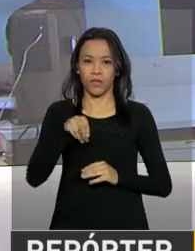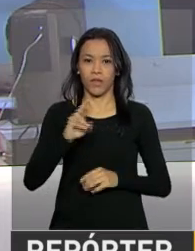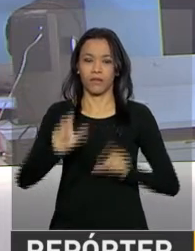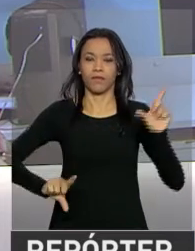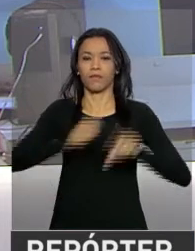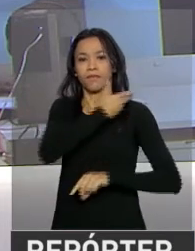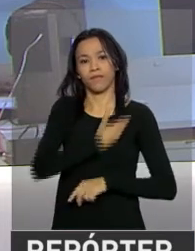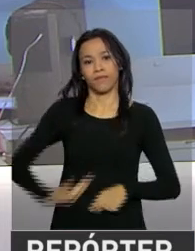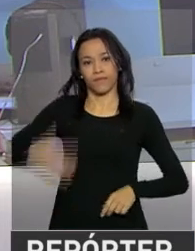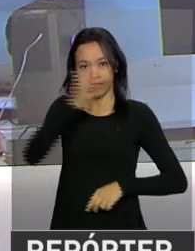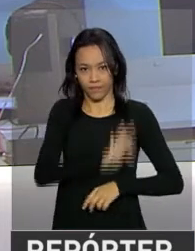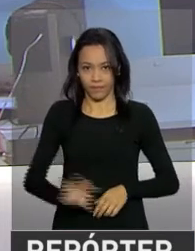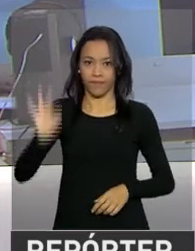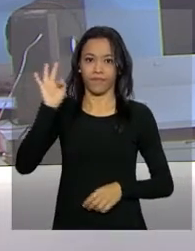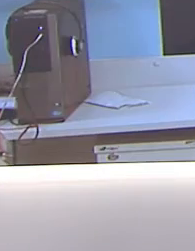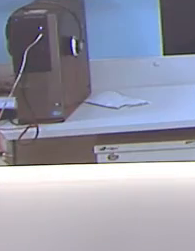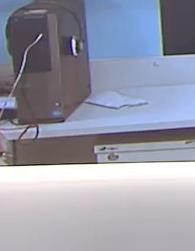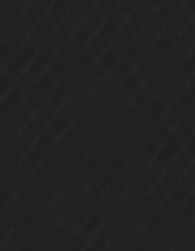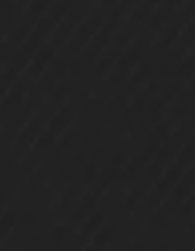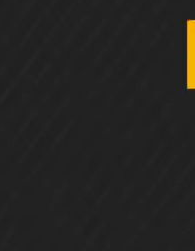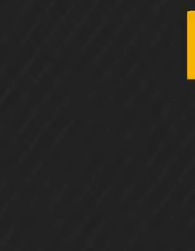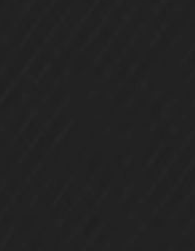br a tv do governo federal